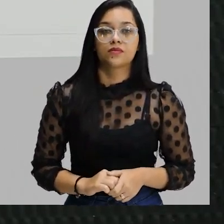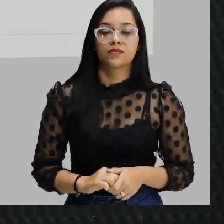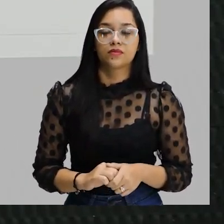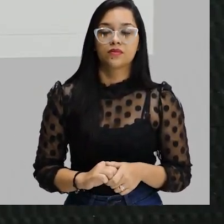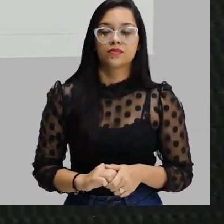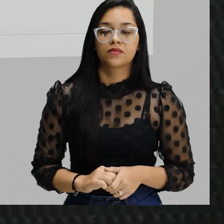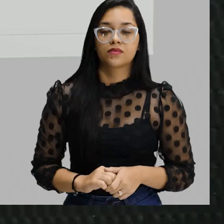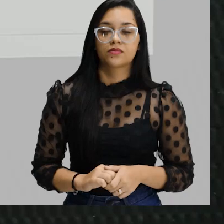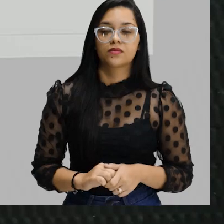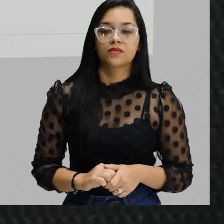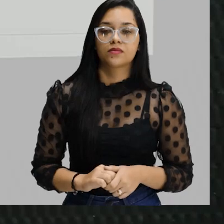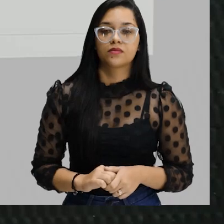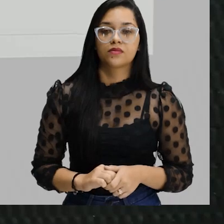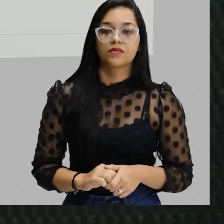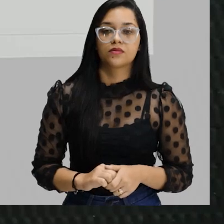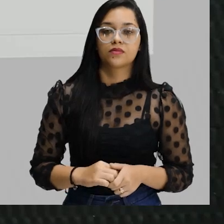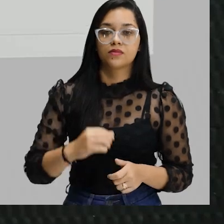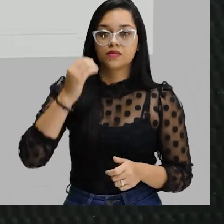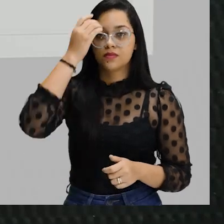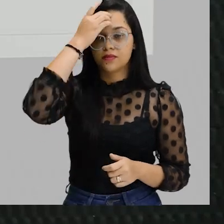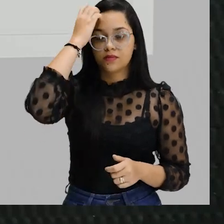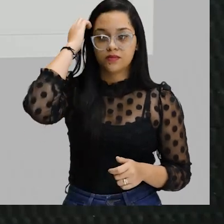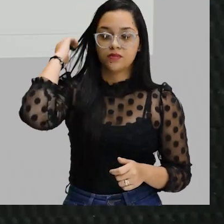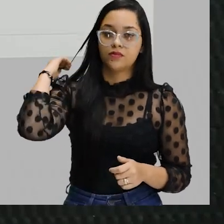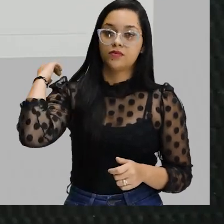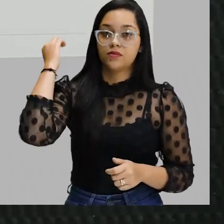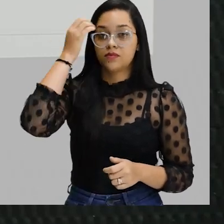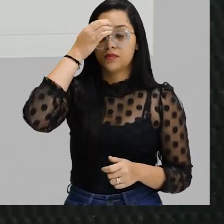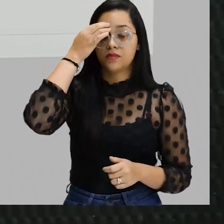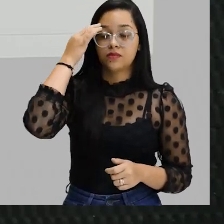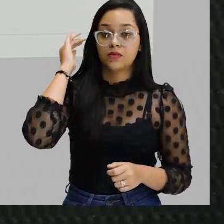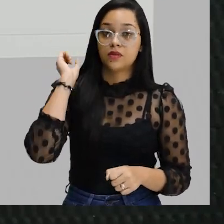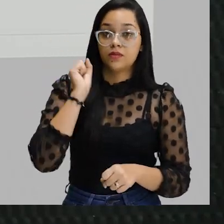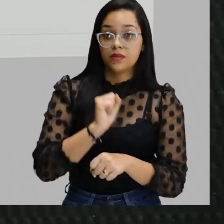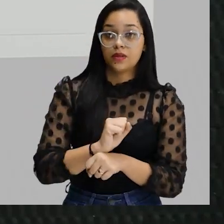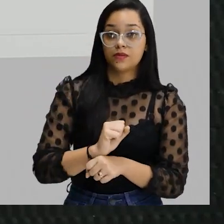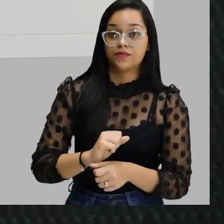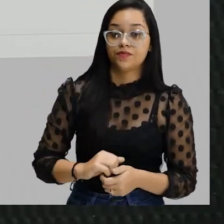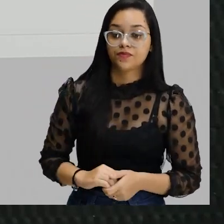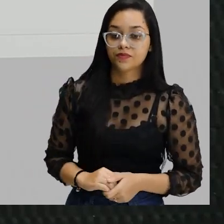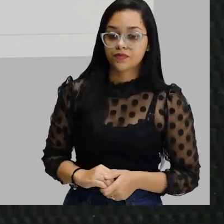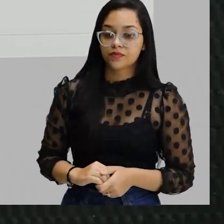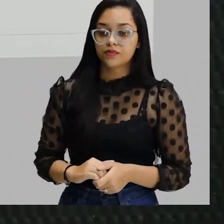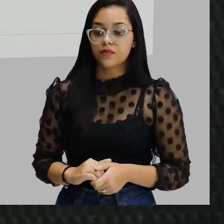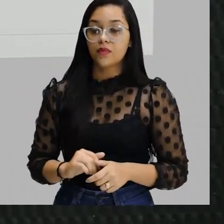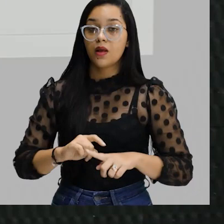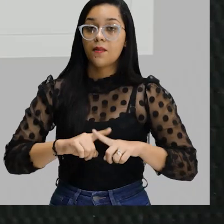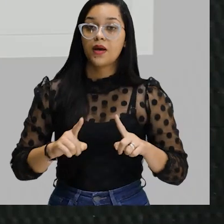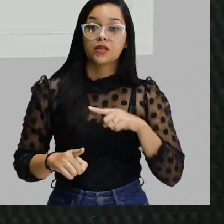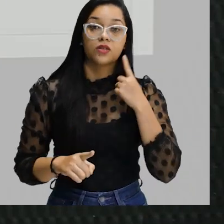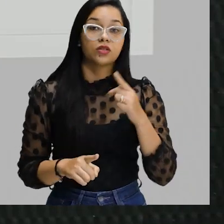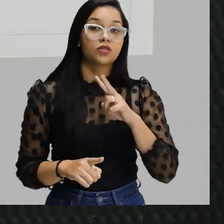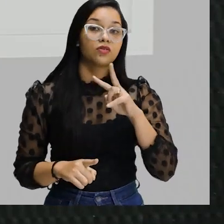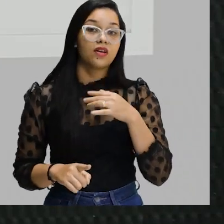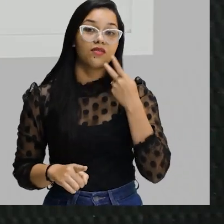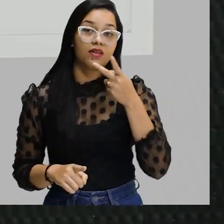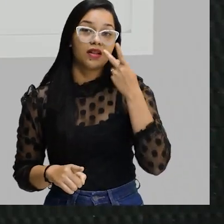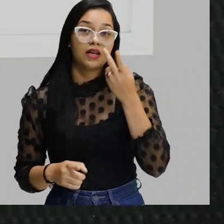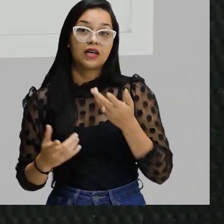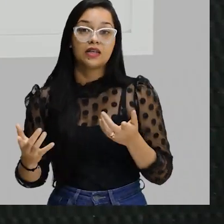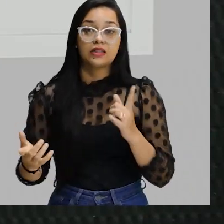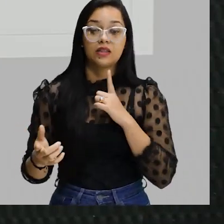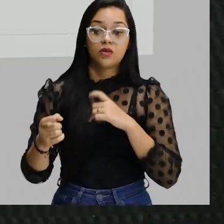desacelerando, certo? Vai desacelerando até parar. Só que nós não vamos falar até